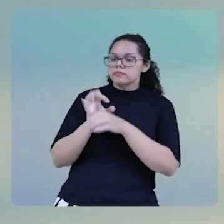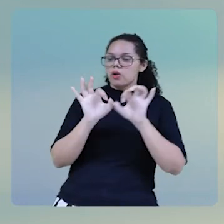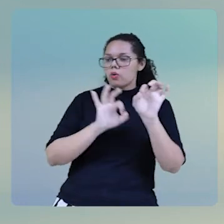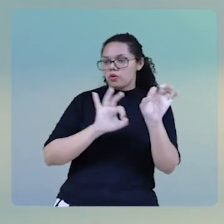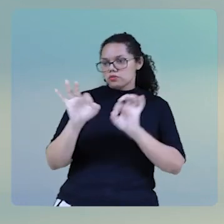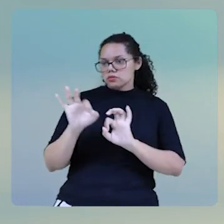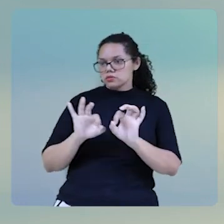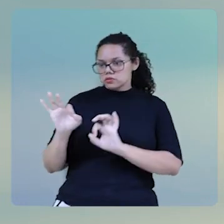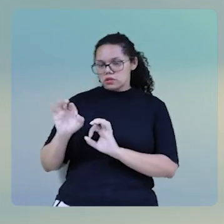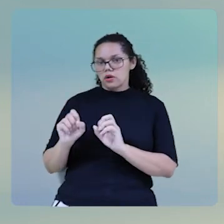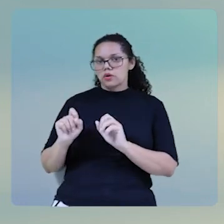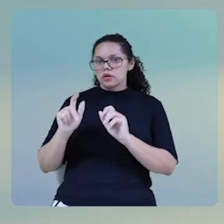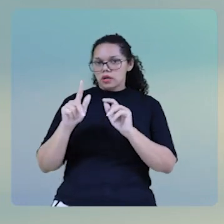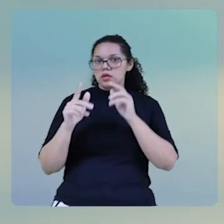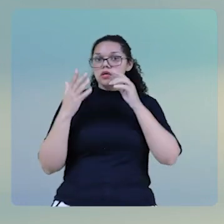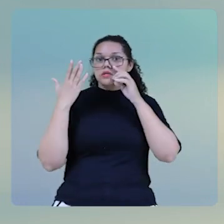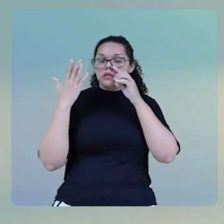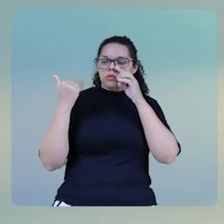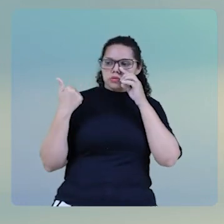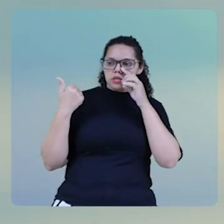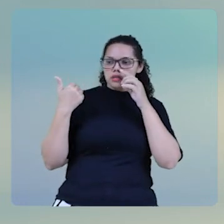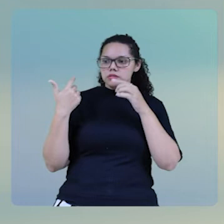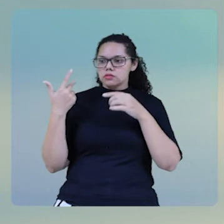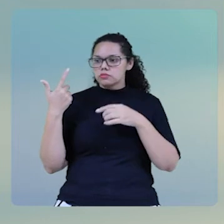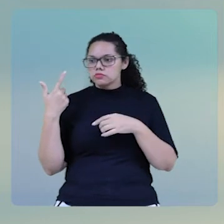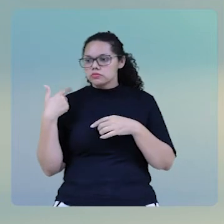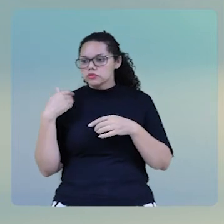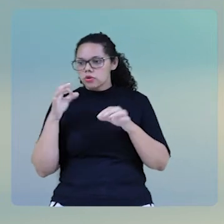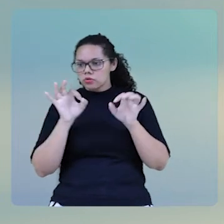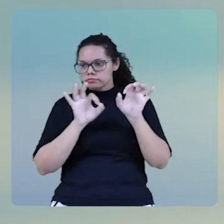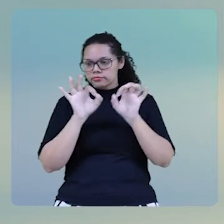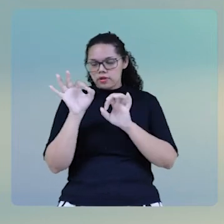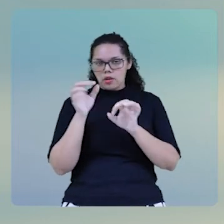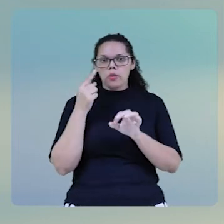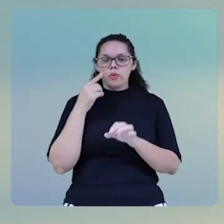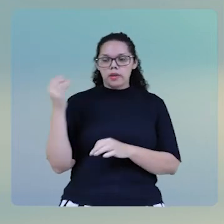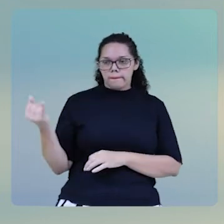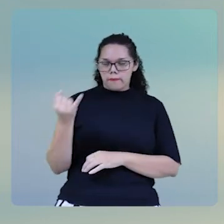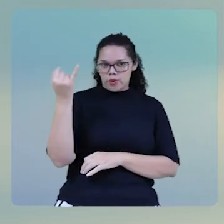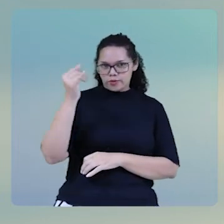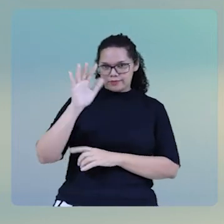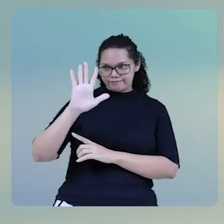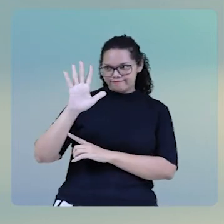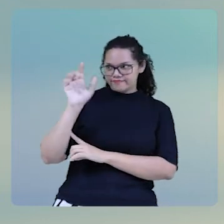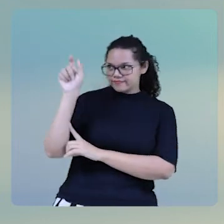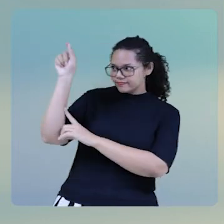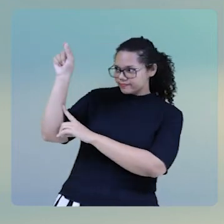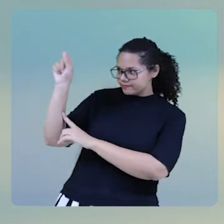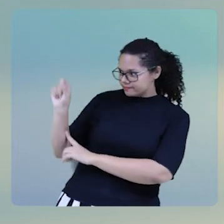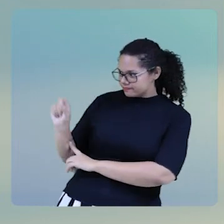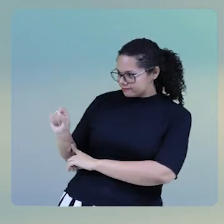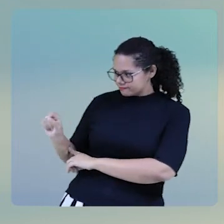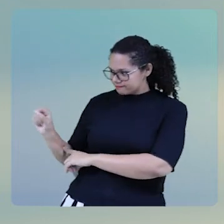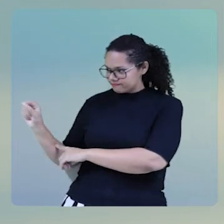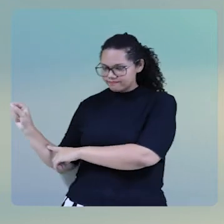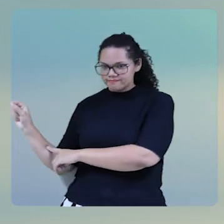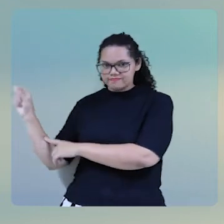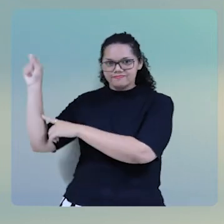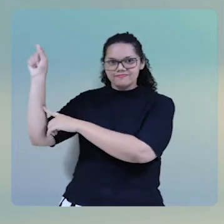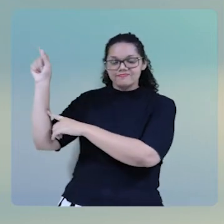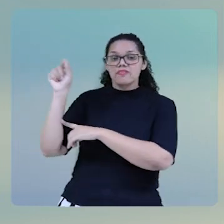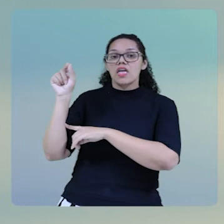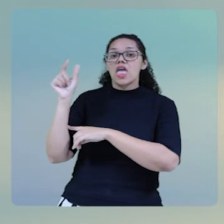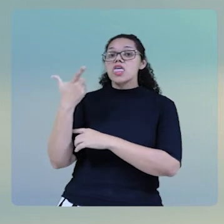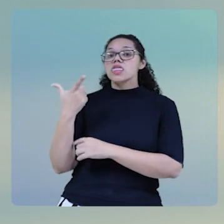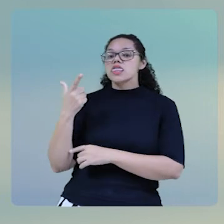organizado. Não sei se eu estou enquadrado aqui, tá? Mas o que importa aqui é a minha mão. O espaço é a velocidade vezes o tempo. Quem